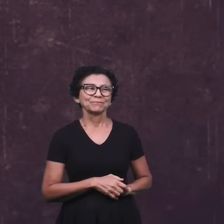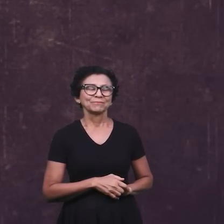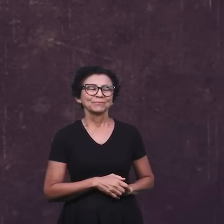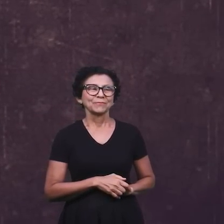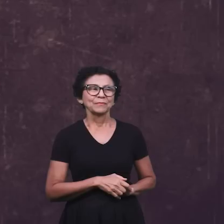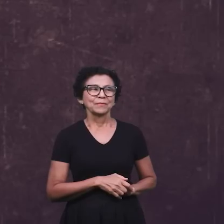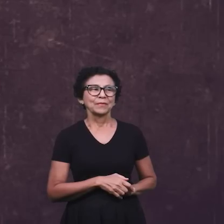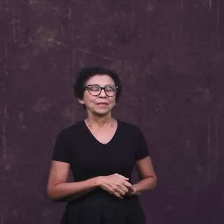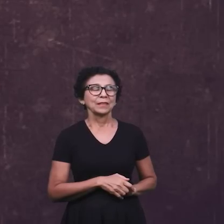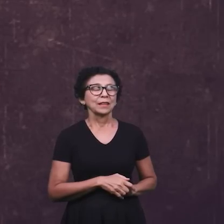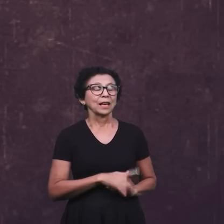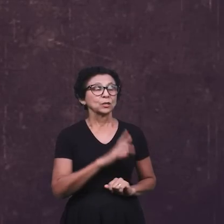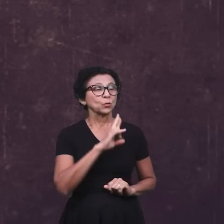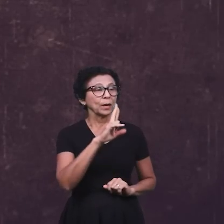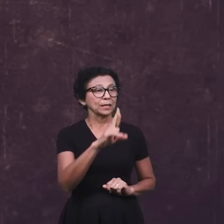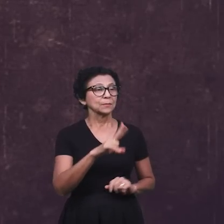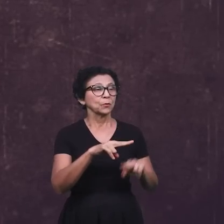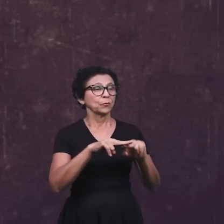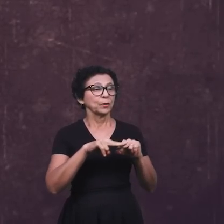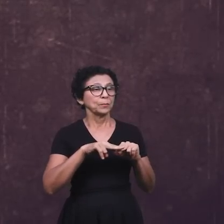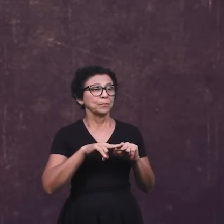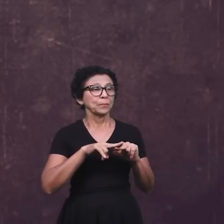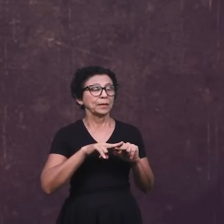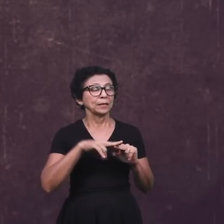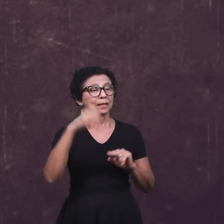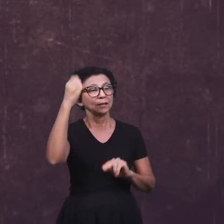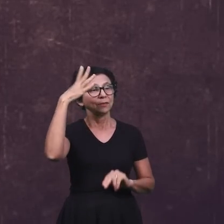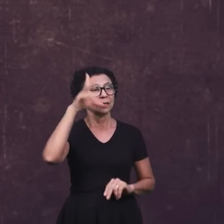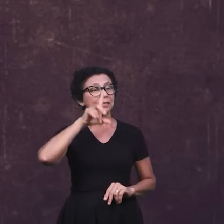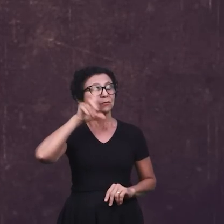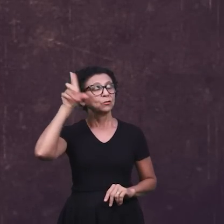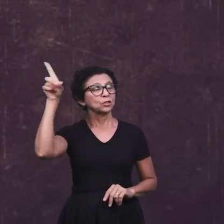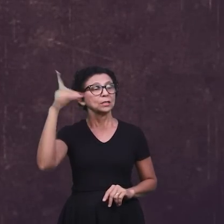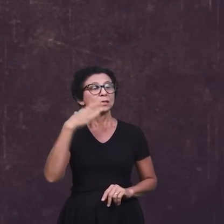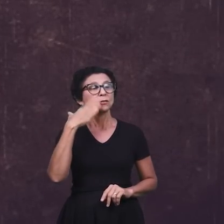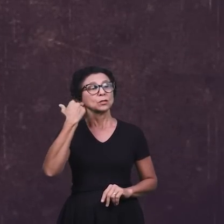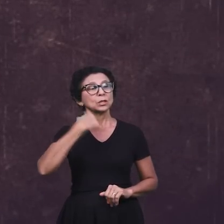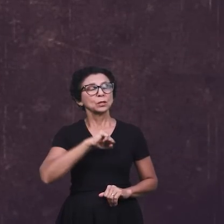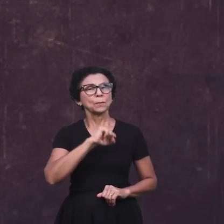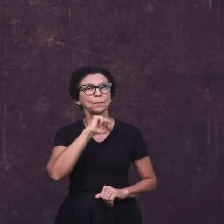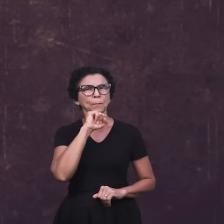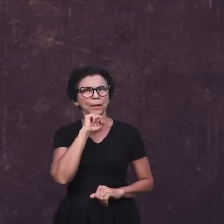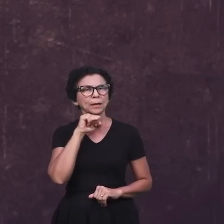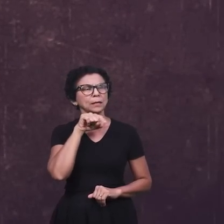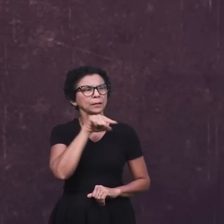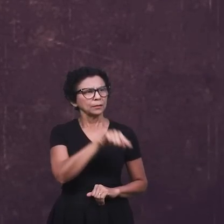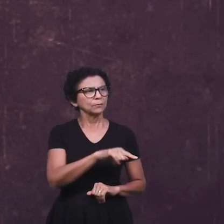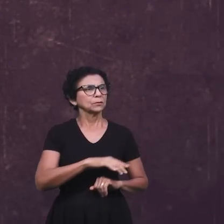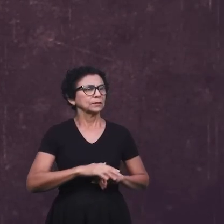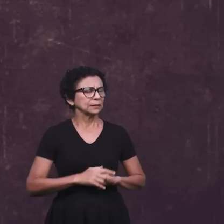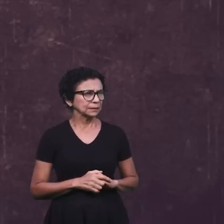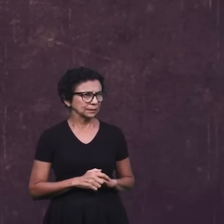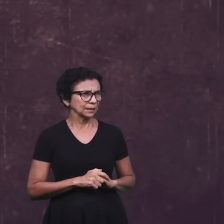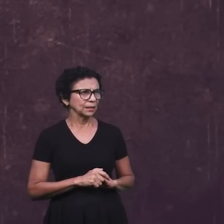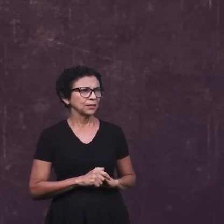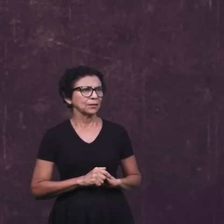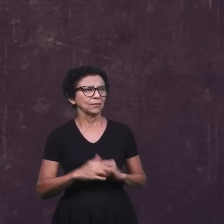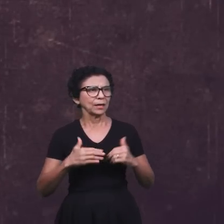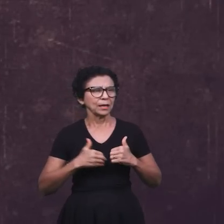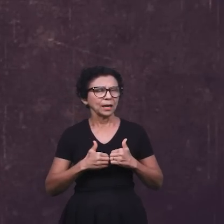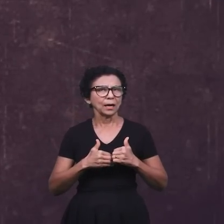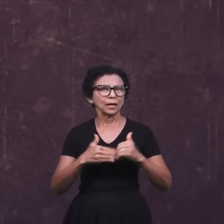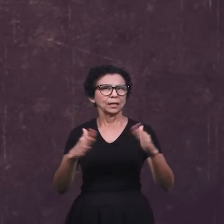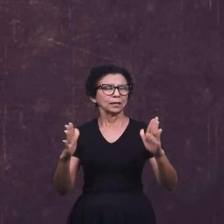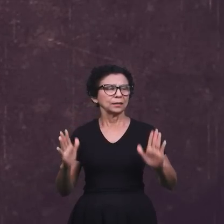nos céus. Pois também te digo que tu és Pedro, e sobre esta pedra edificarei a minha igreja, e as portas do